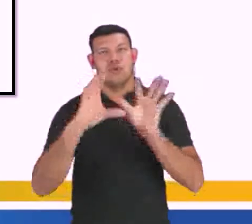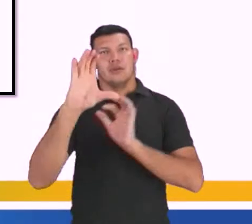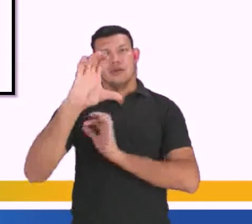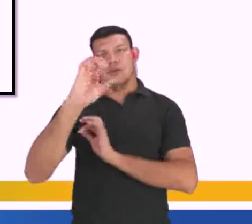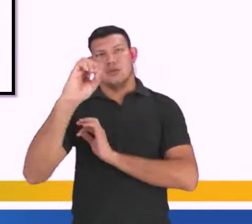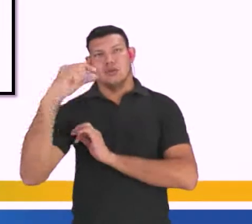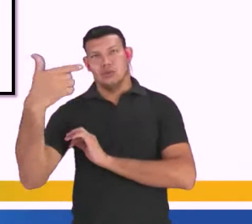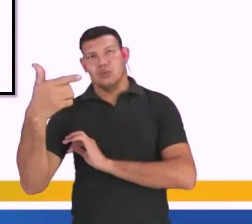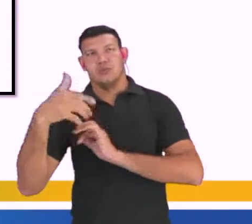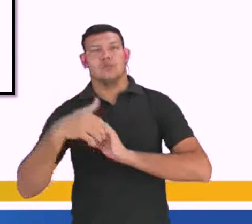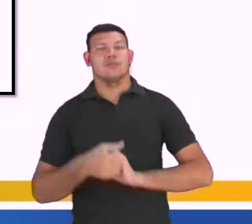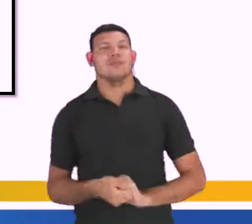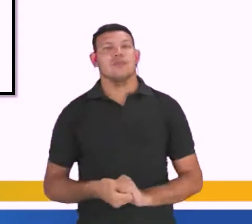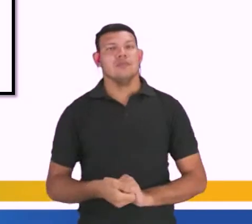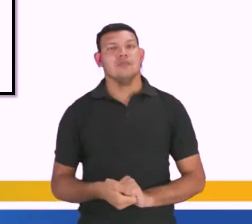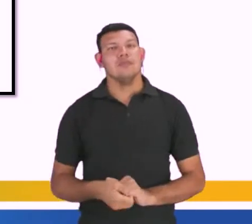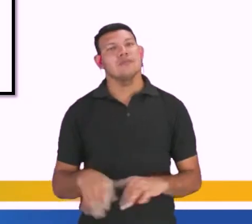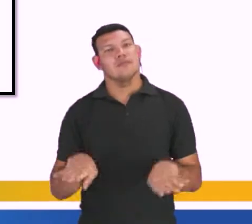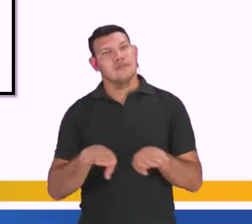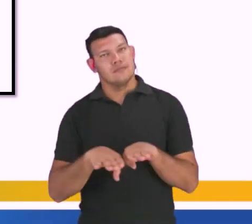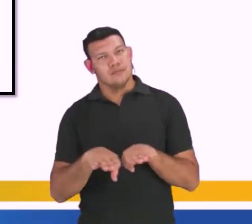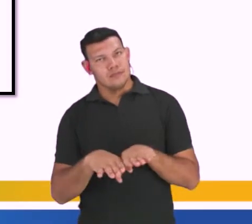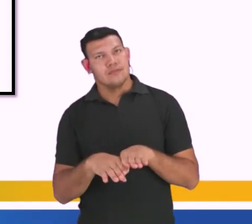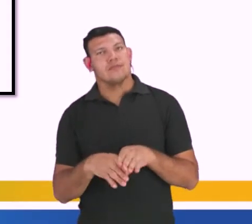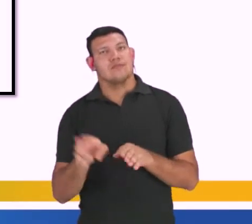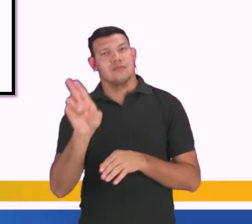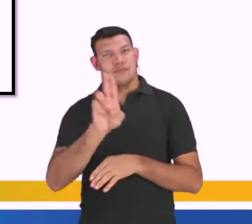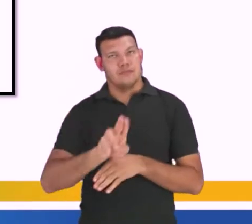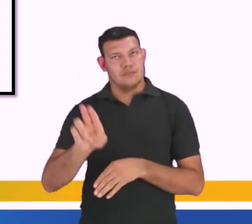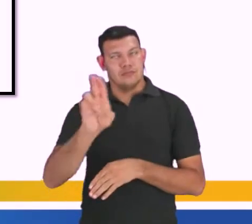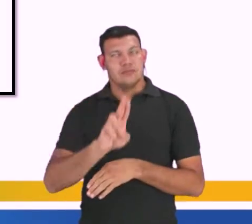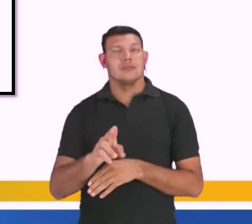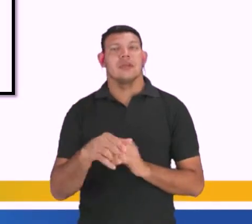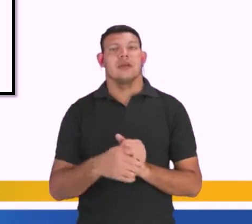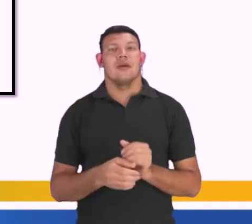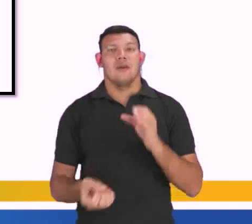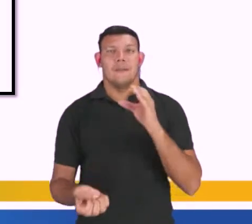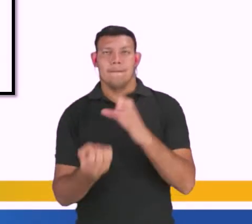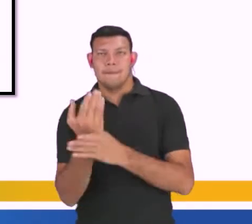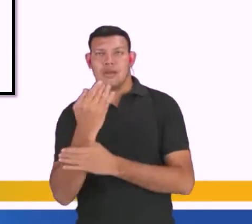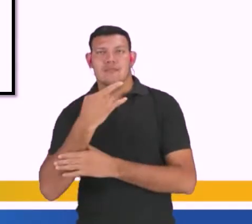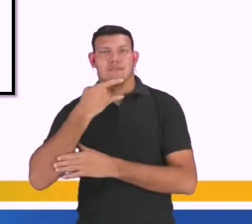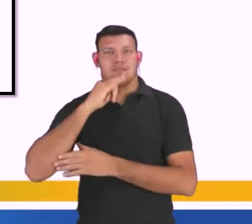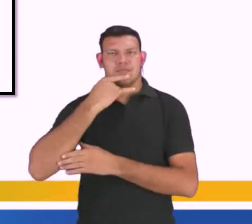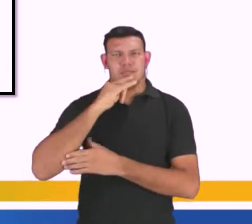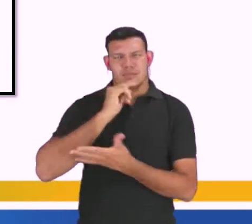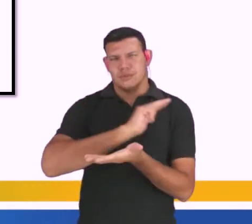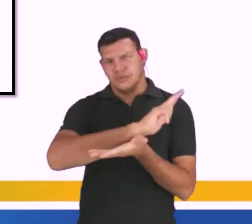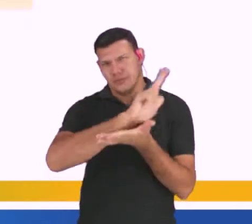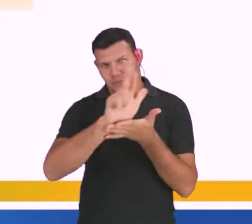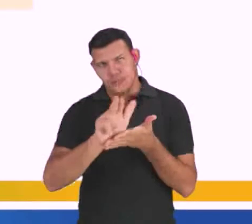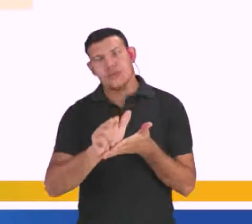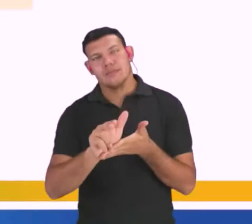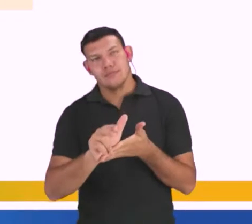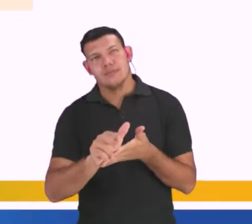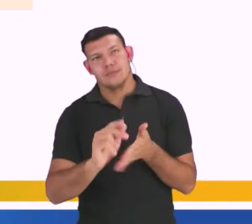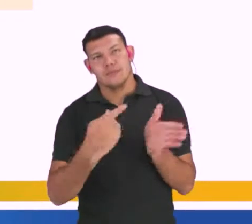Saccharomyces cerevisiae, que ele é usado para fermentar, para produção de cerveja, entre outros